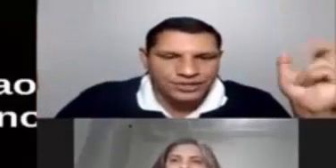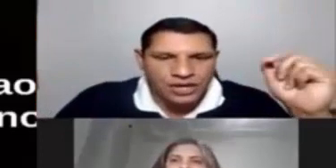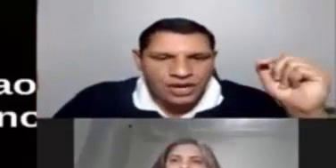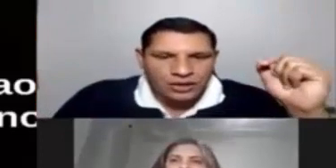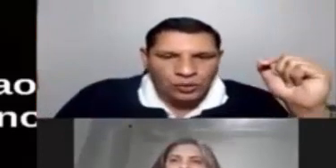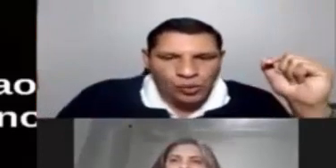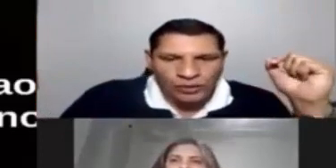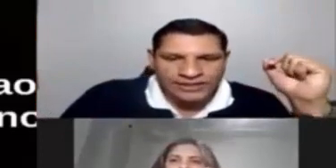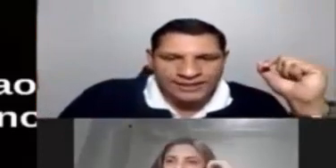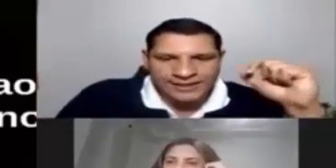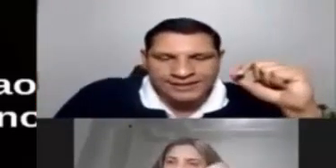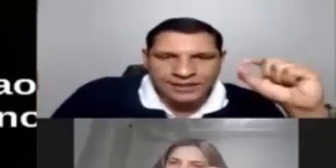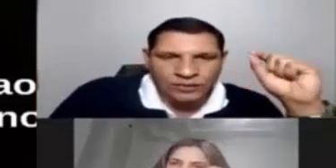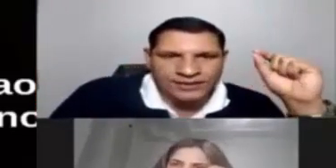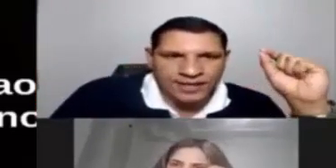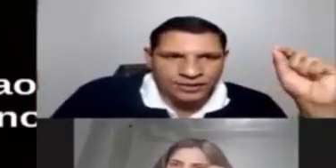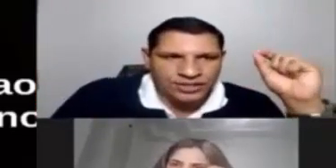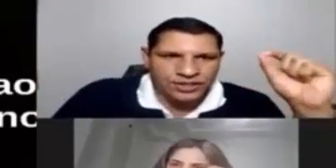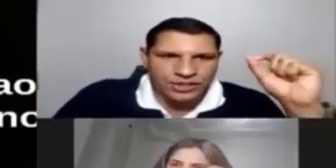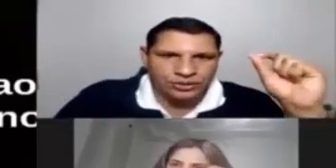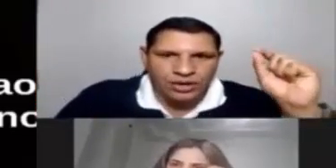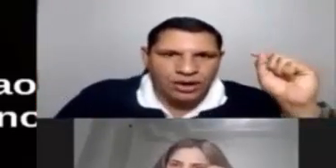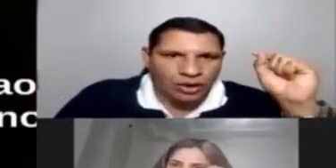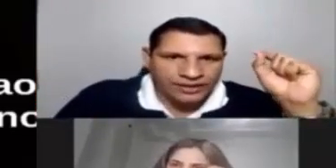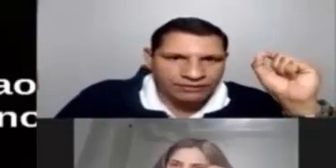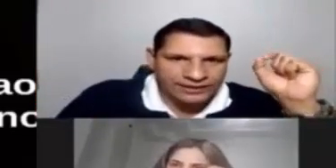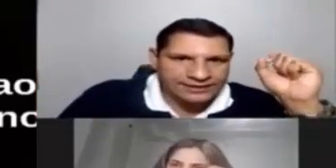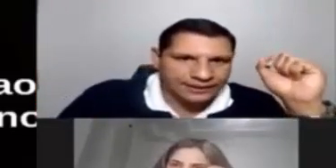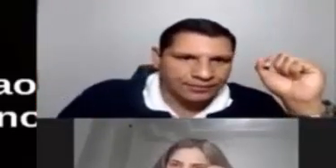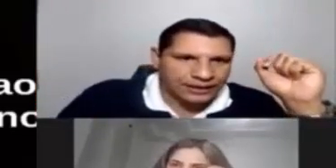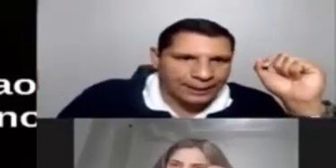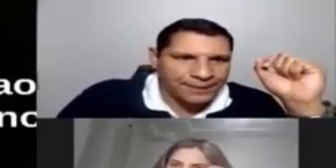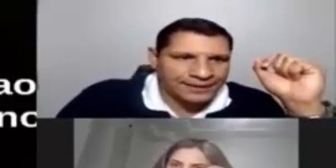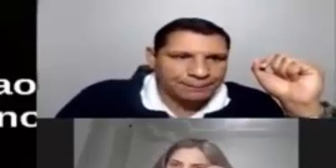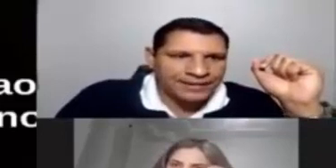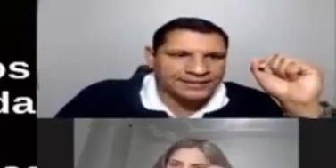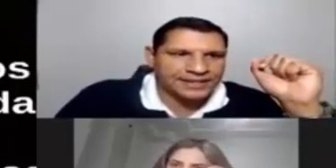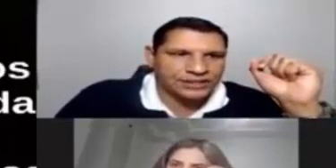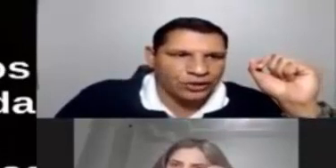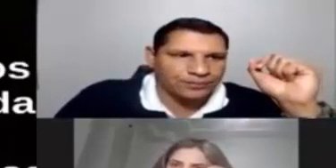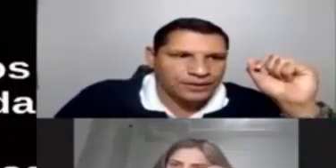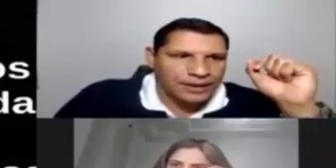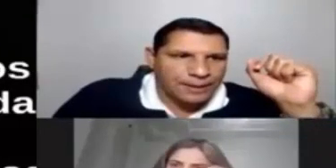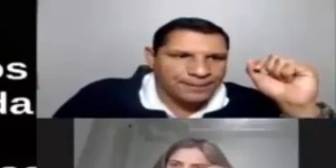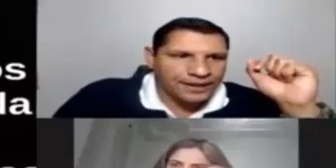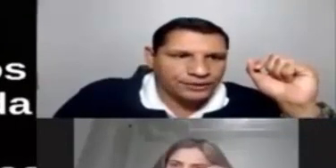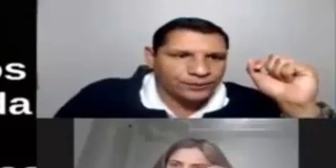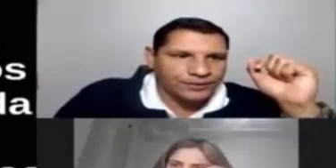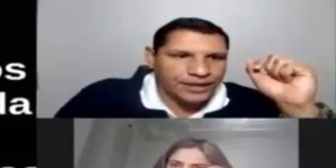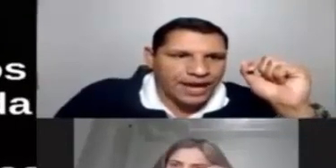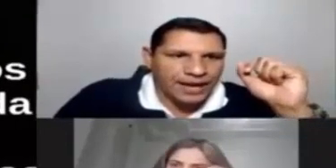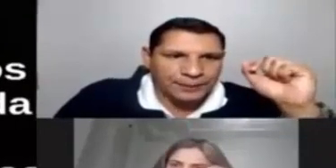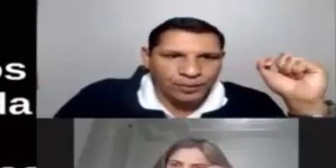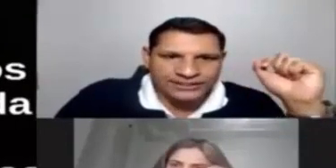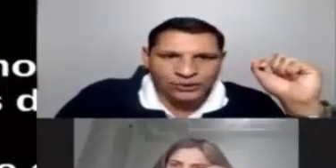Clemente no ano 65 e 93 antes de Cristo olha o que ele vai dizer apenas essa partezinha aqui ó Pedro